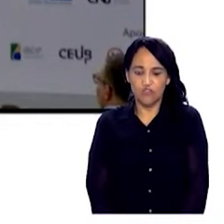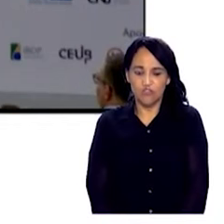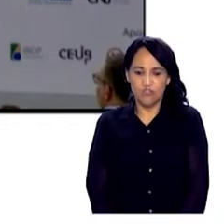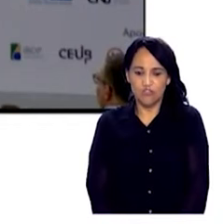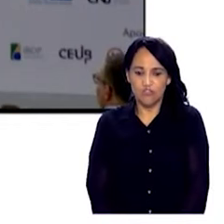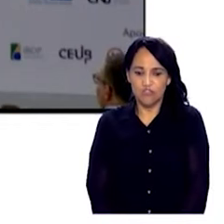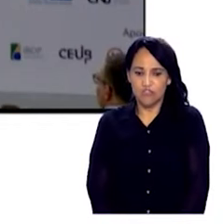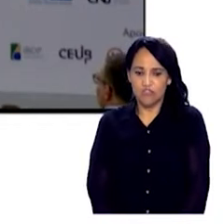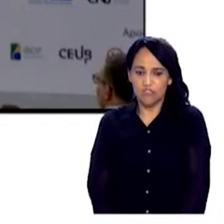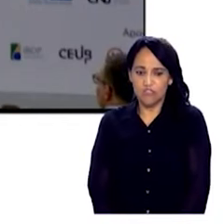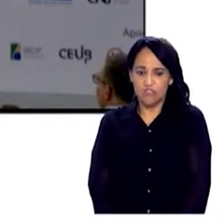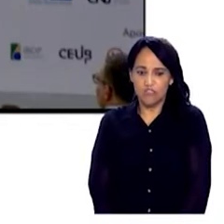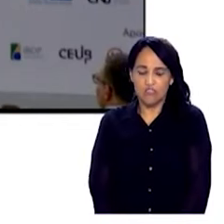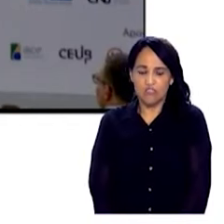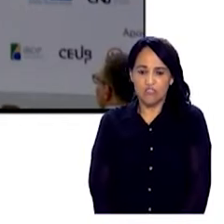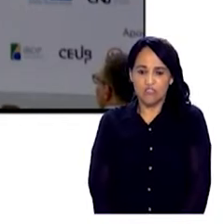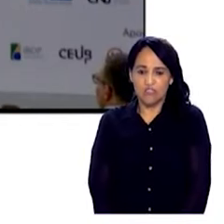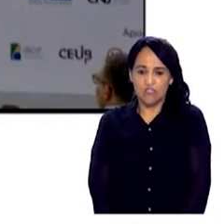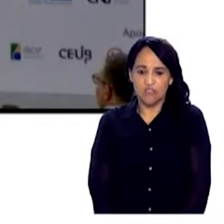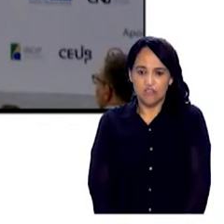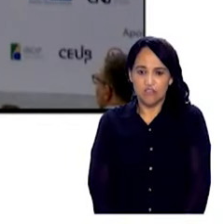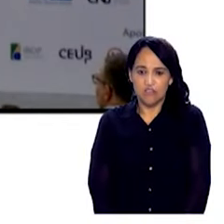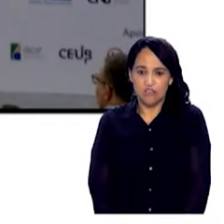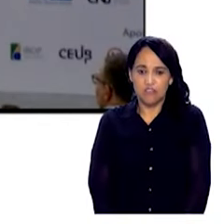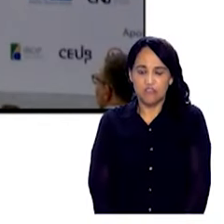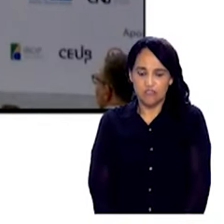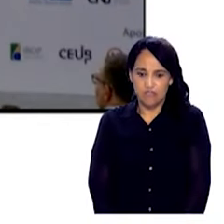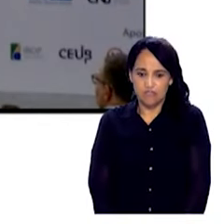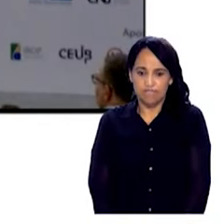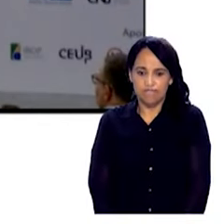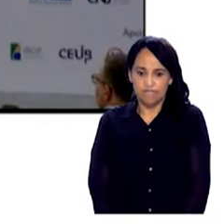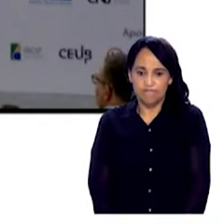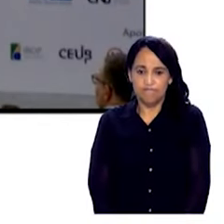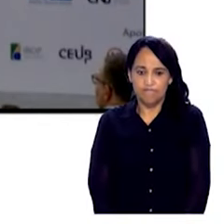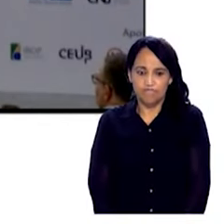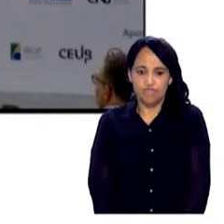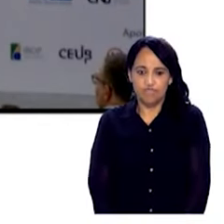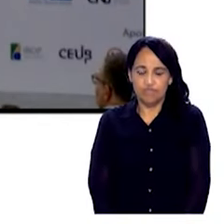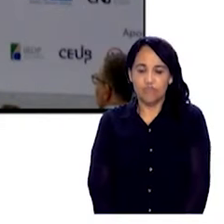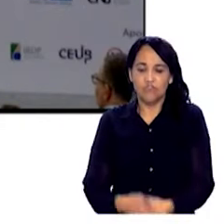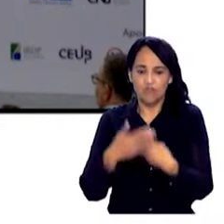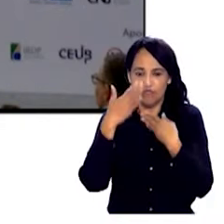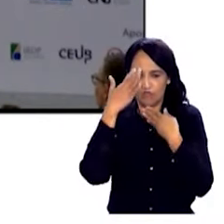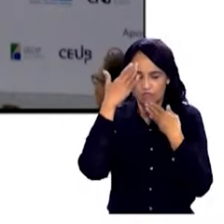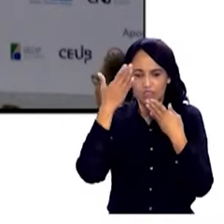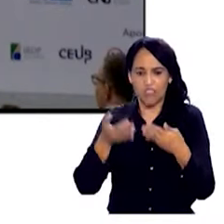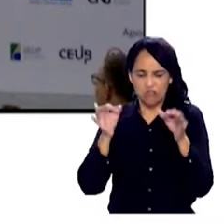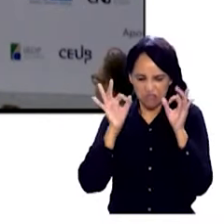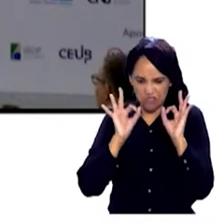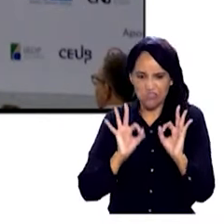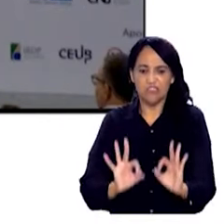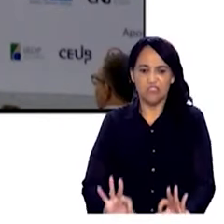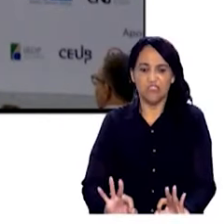casos pela sua Corte dos Estados Unidos eh que são bem estreitos esses crios Com certeza falou também sobre a forma de